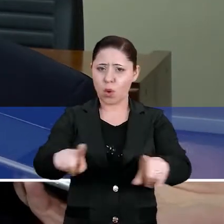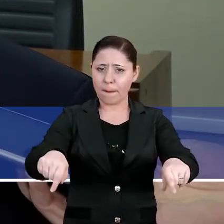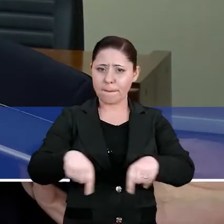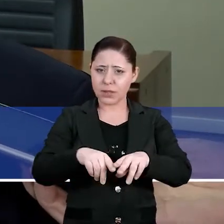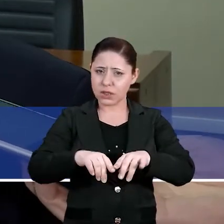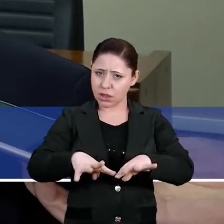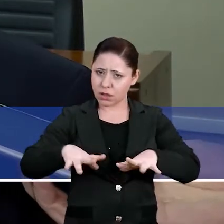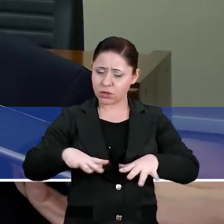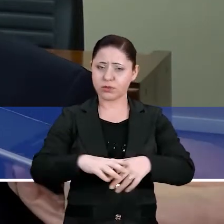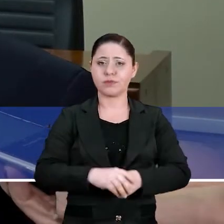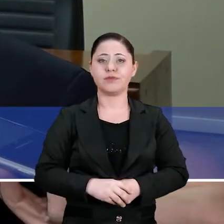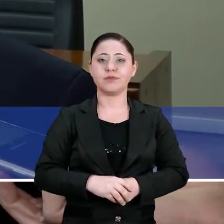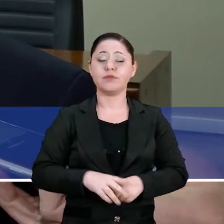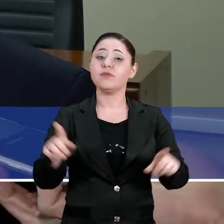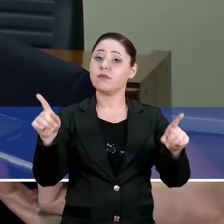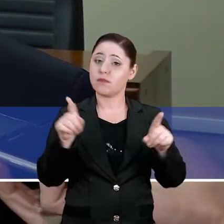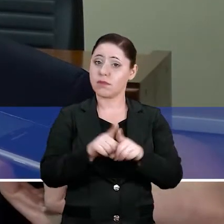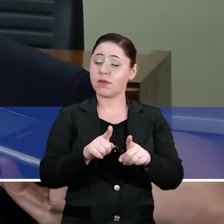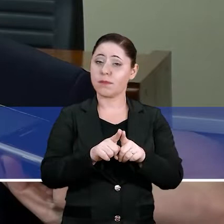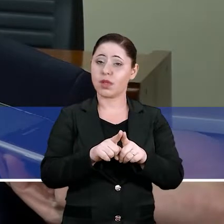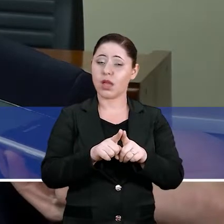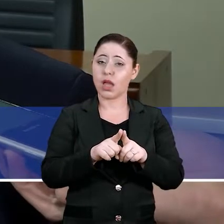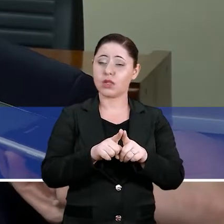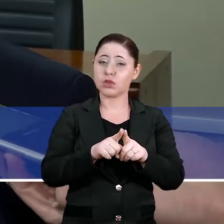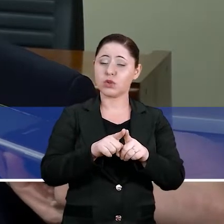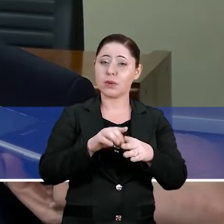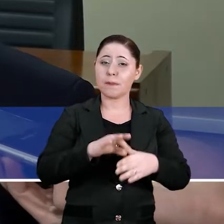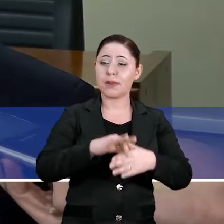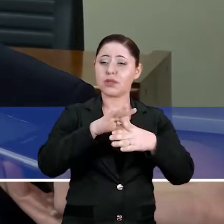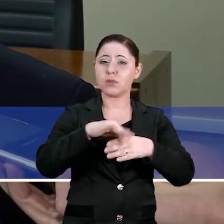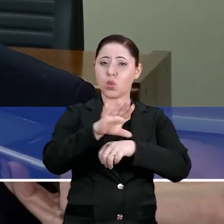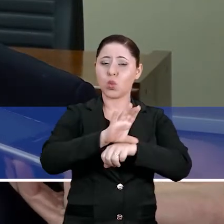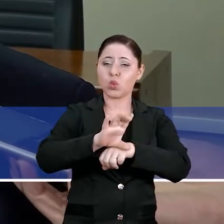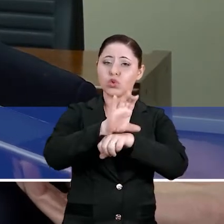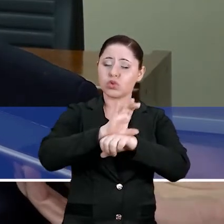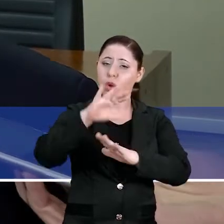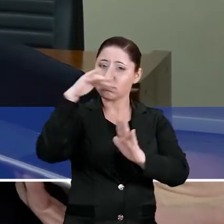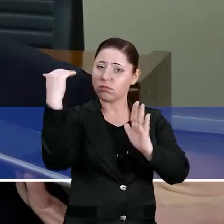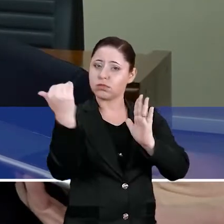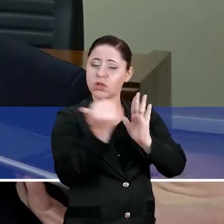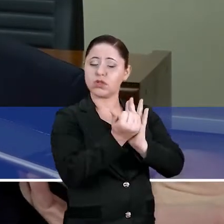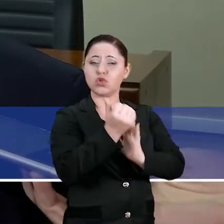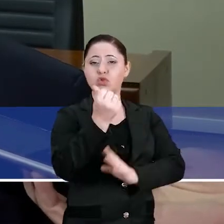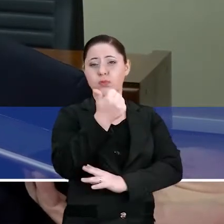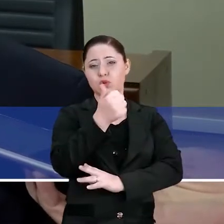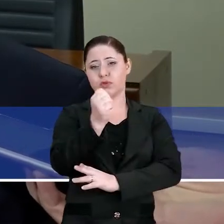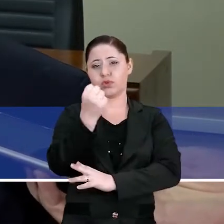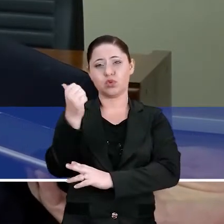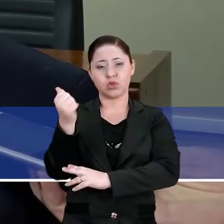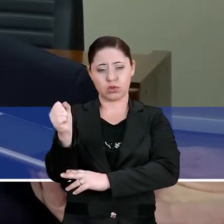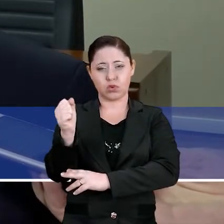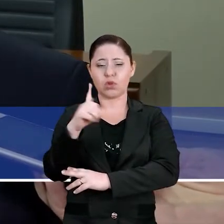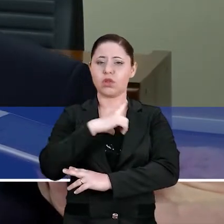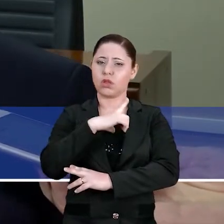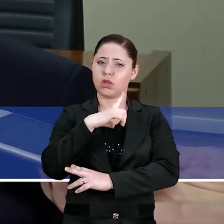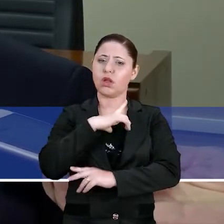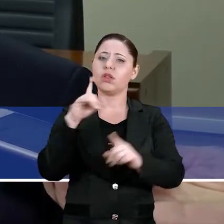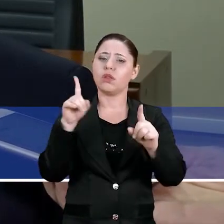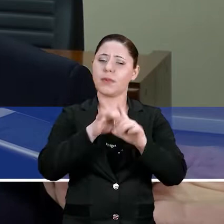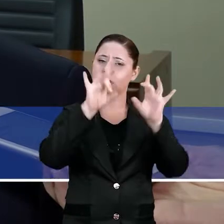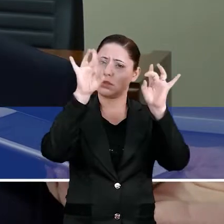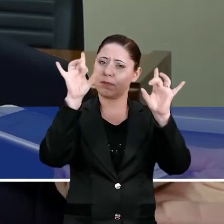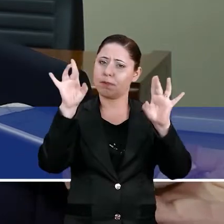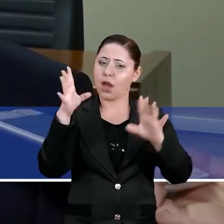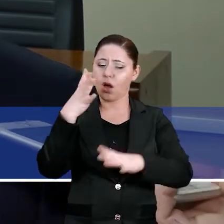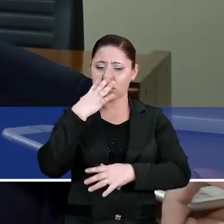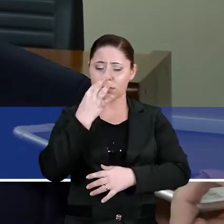no plenário e vem seguindo os princípios constitucionais da Constituição de 88,